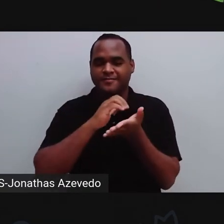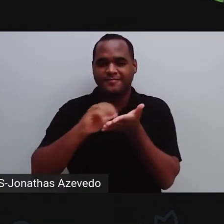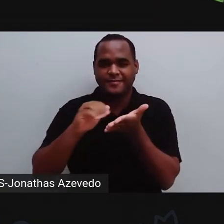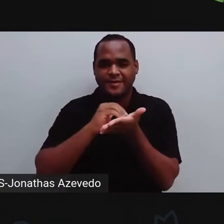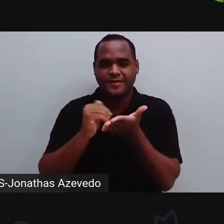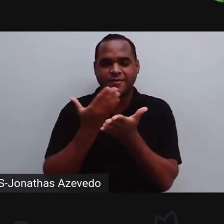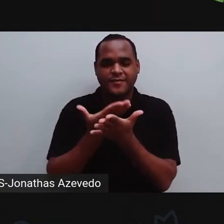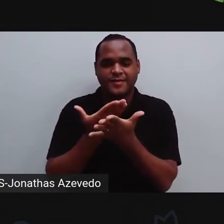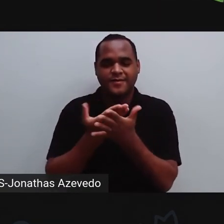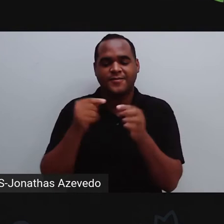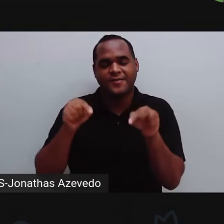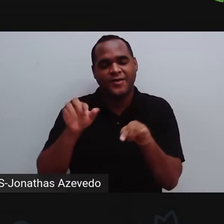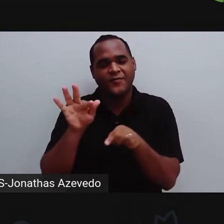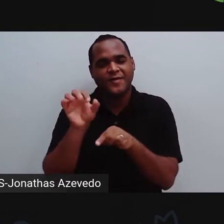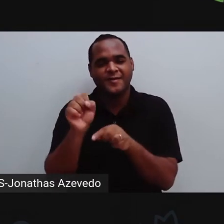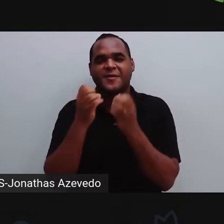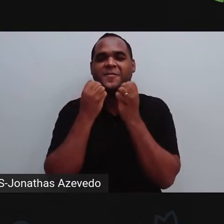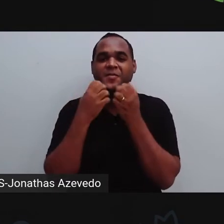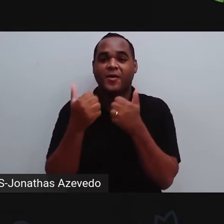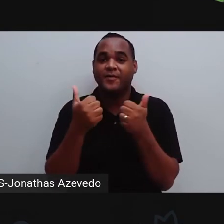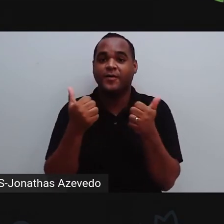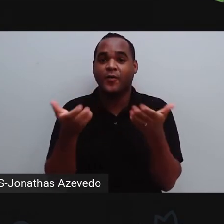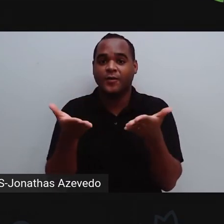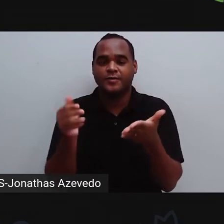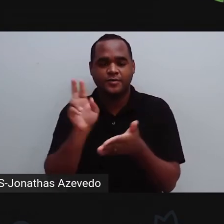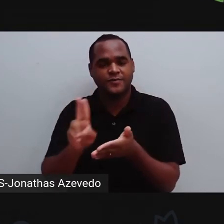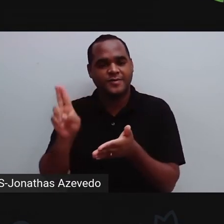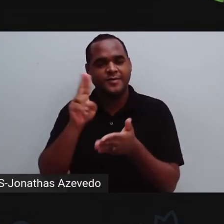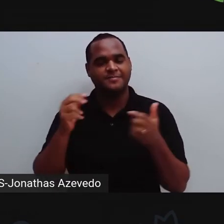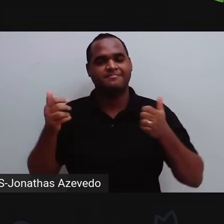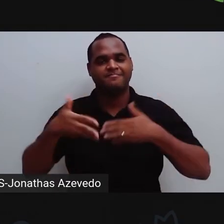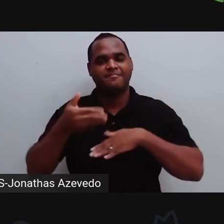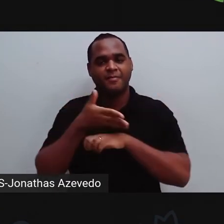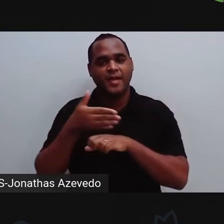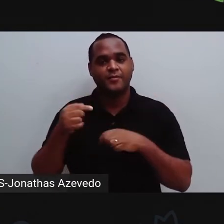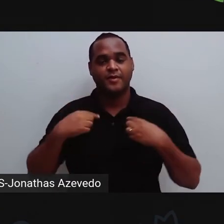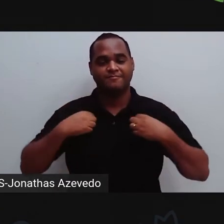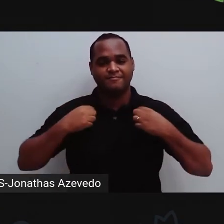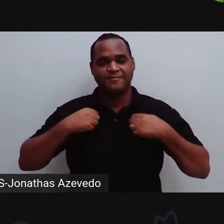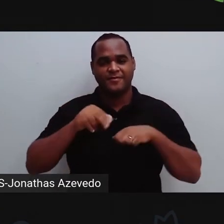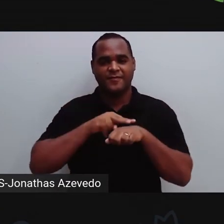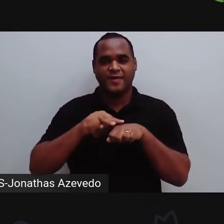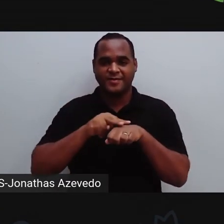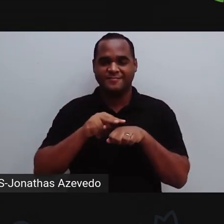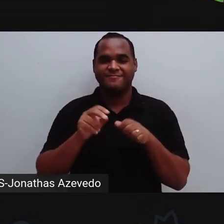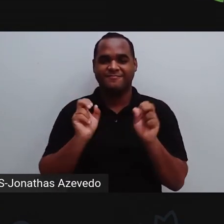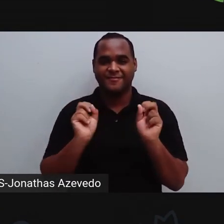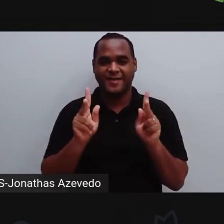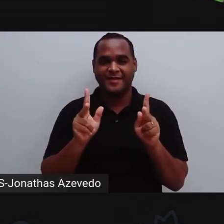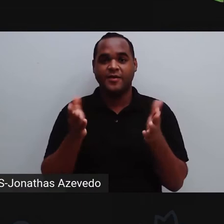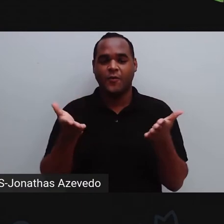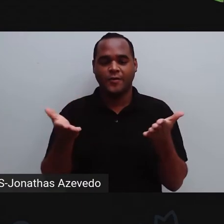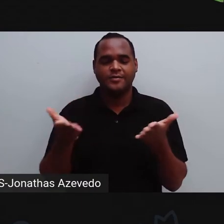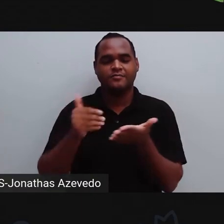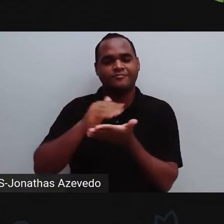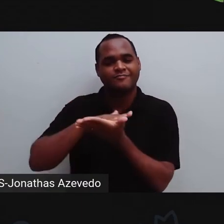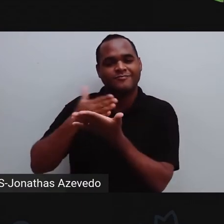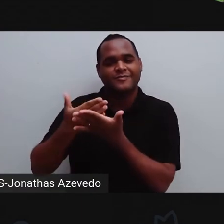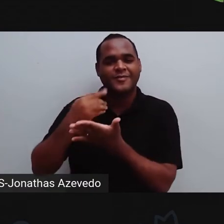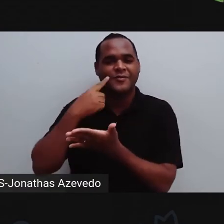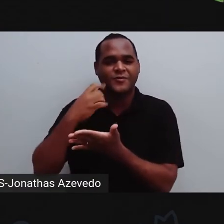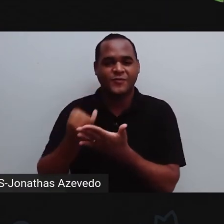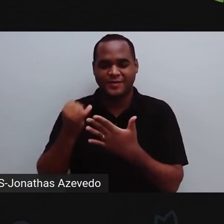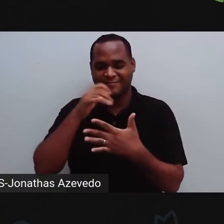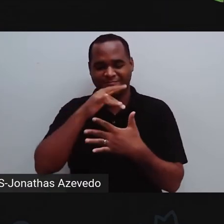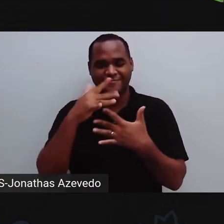e da Secretaria Municipal de Educação. Eu estou usando um jaleco branco e por dentro dele tem uma blusa verde. E na nossa aula de hoje a gente